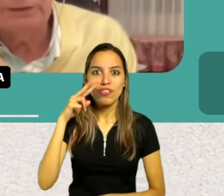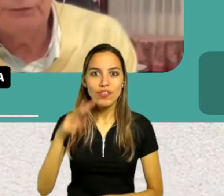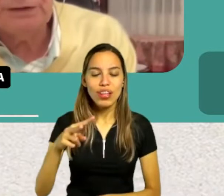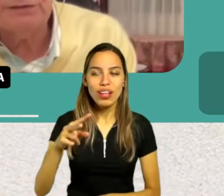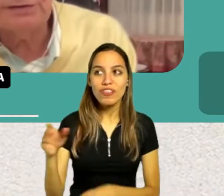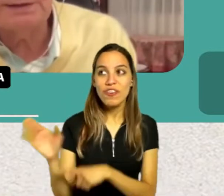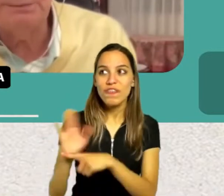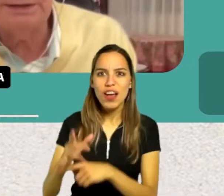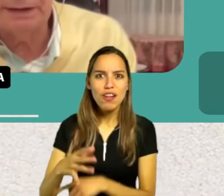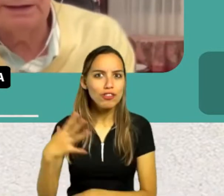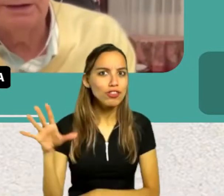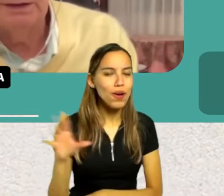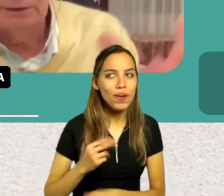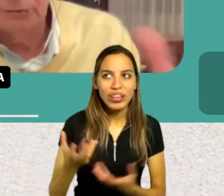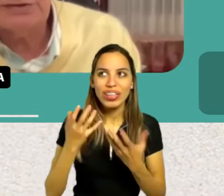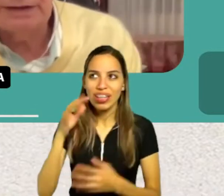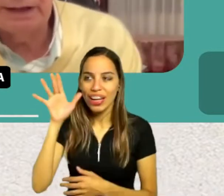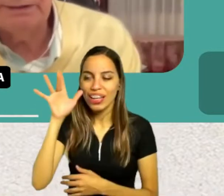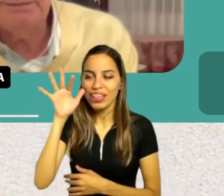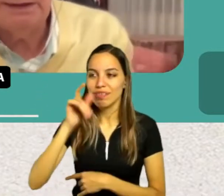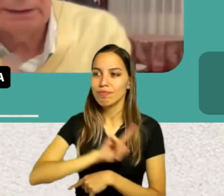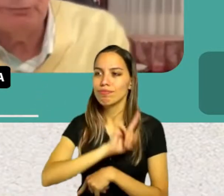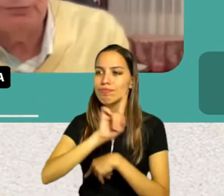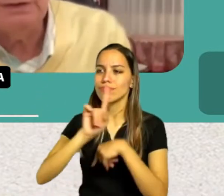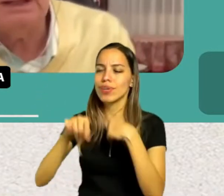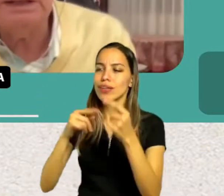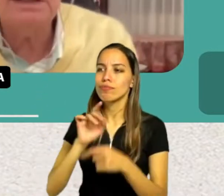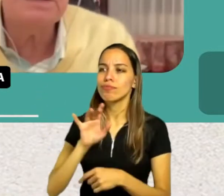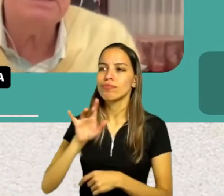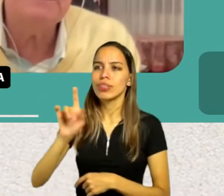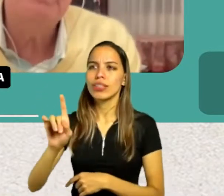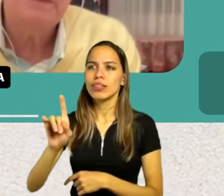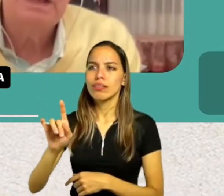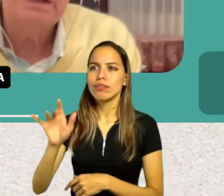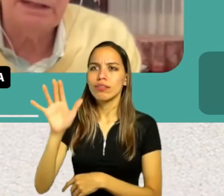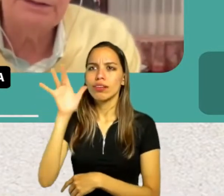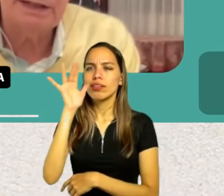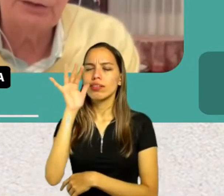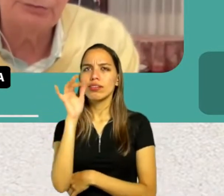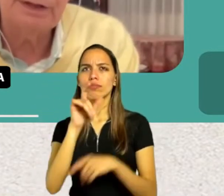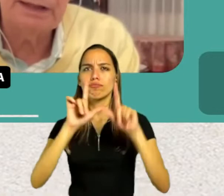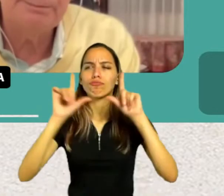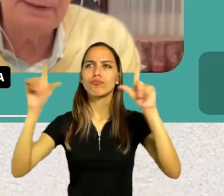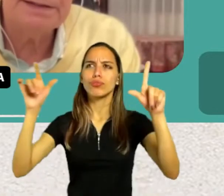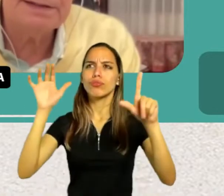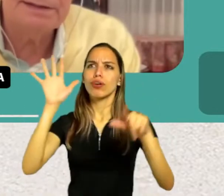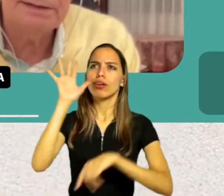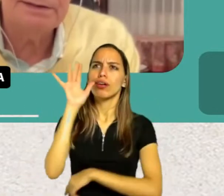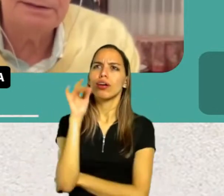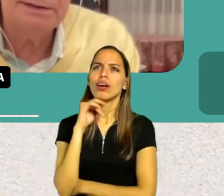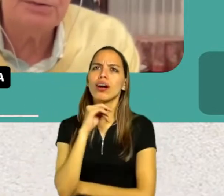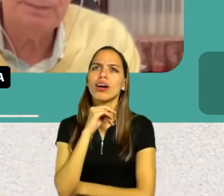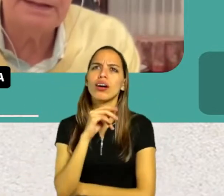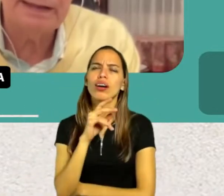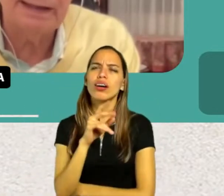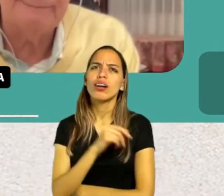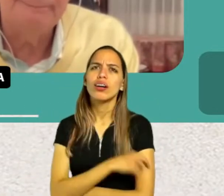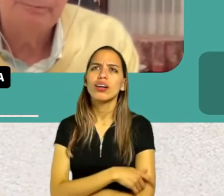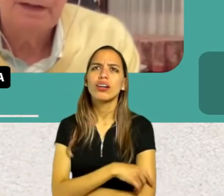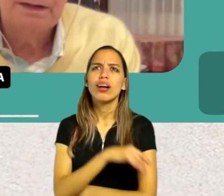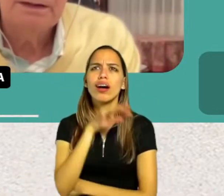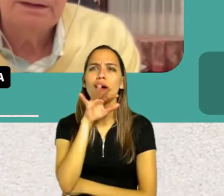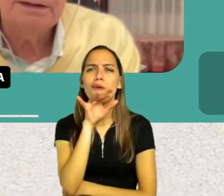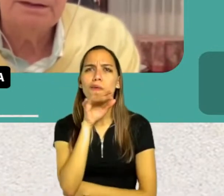Não é? Difícil você manter no cinema o interesse que a literatura é capaz de